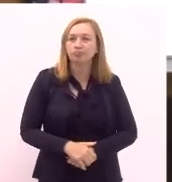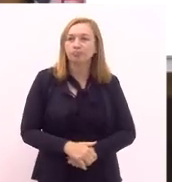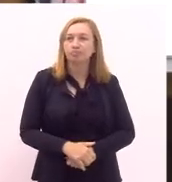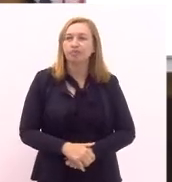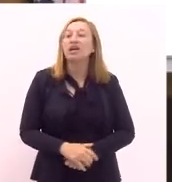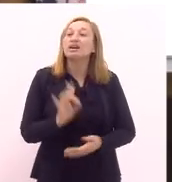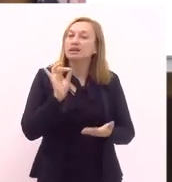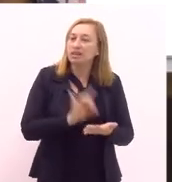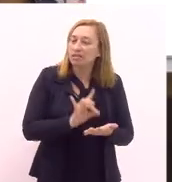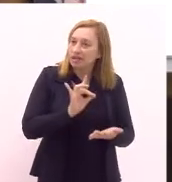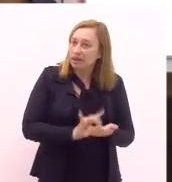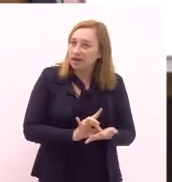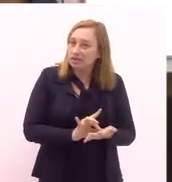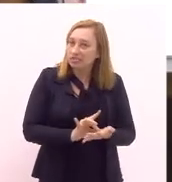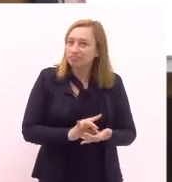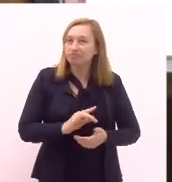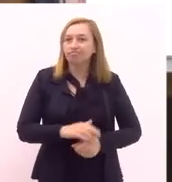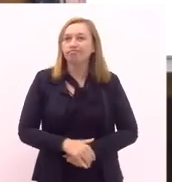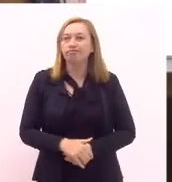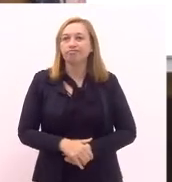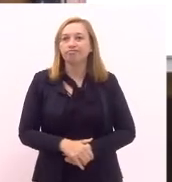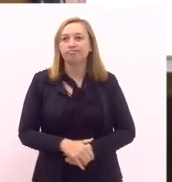na verdade